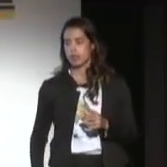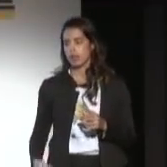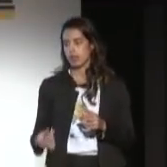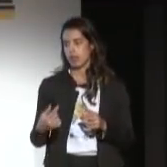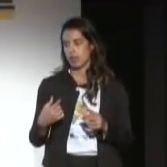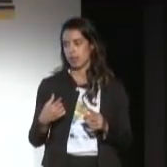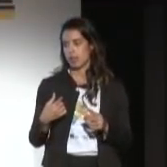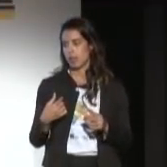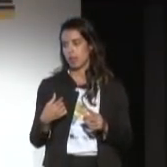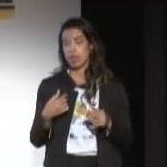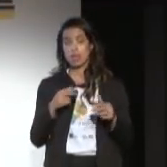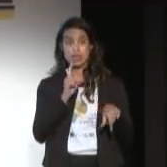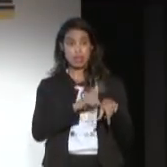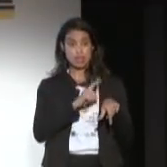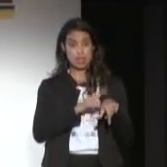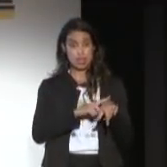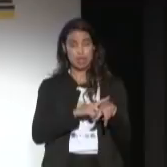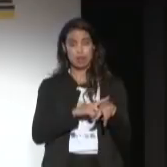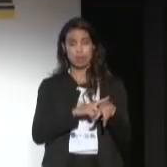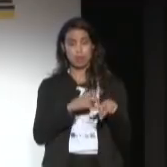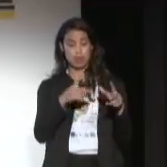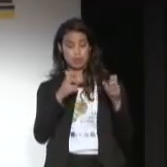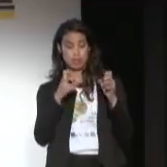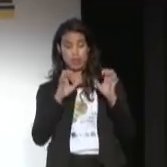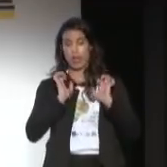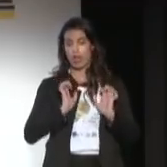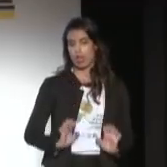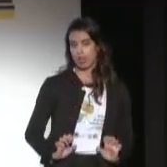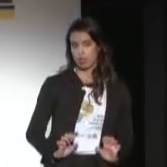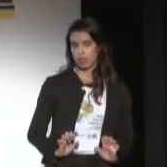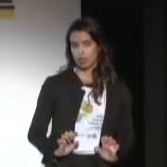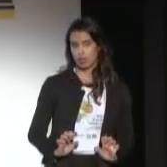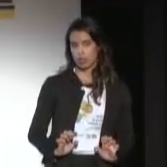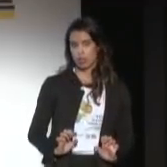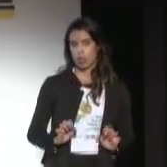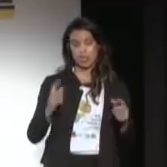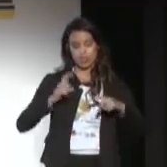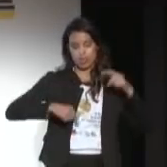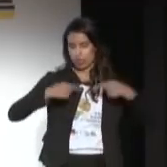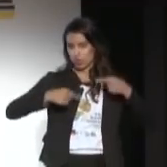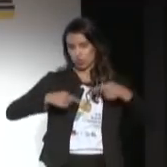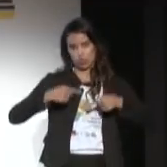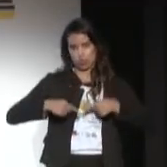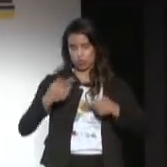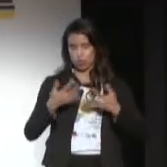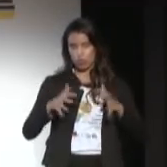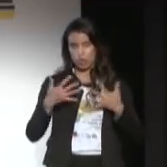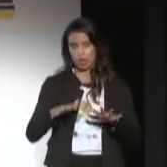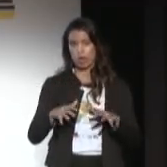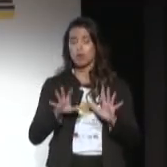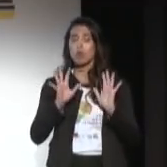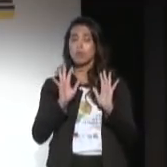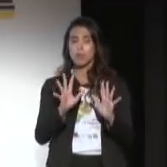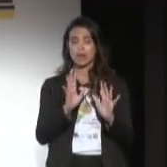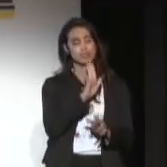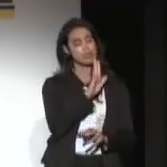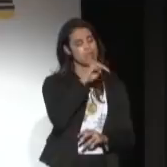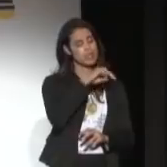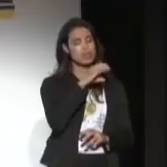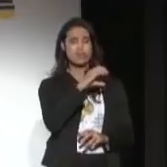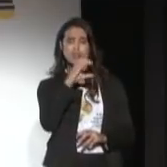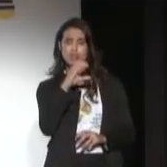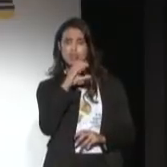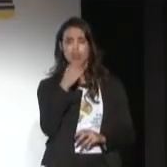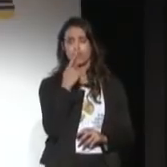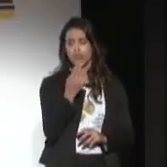discutir dentro de uma perspectiva ética, e não era essa a minha intenção de trazer, mas, quando eu falo de BNCC, eu falo